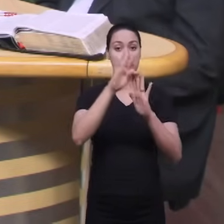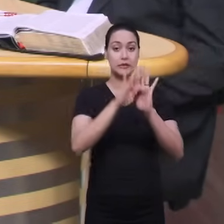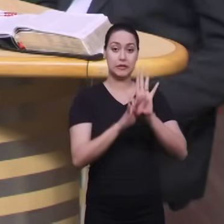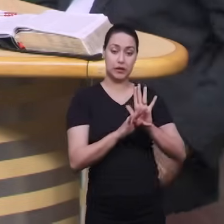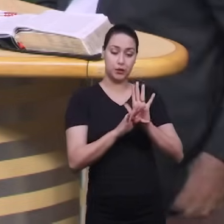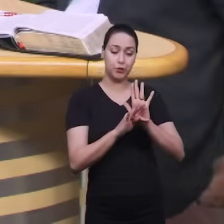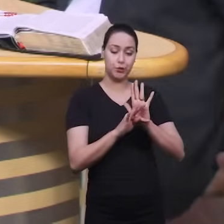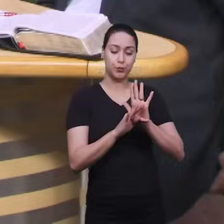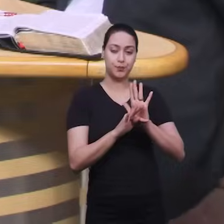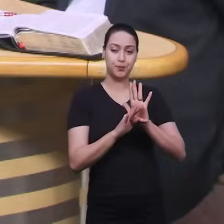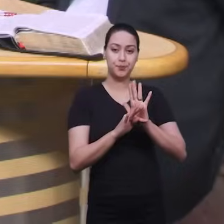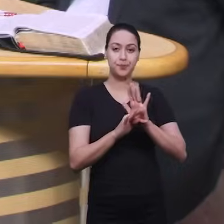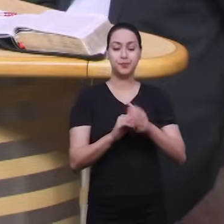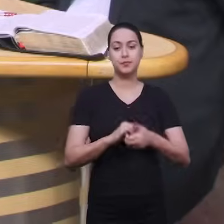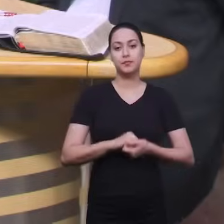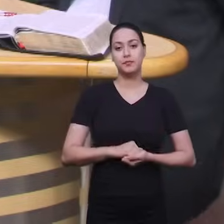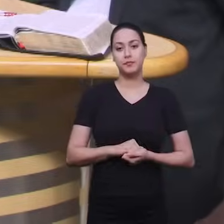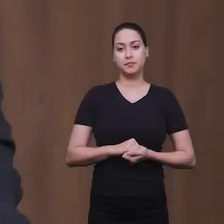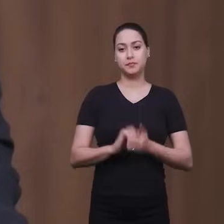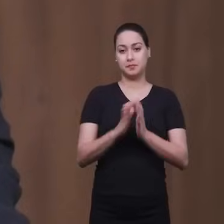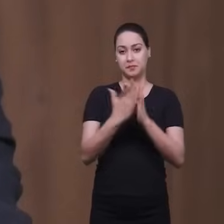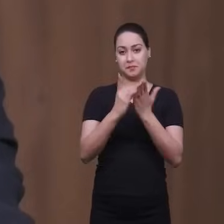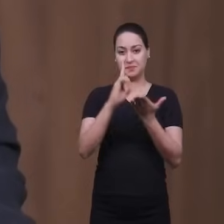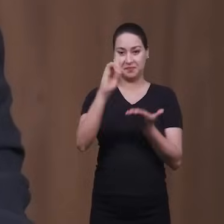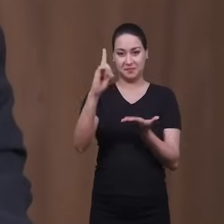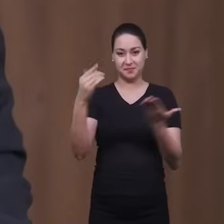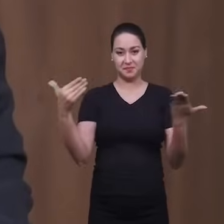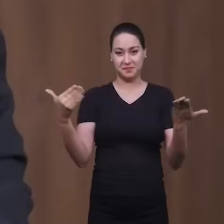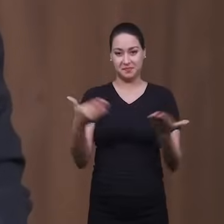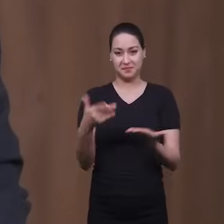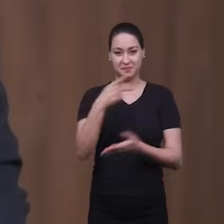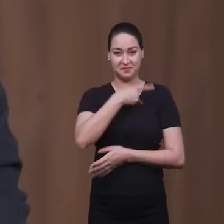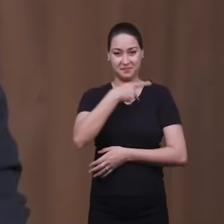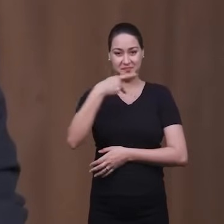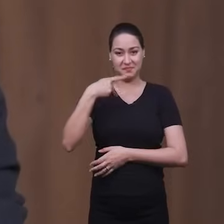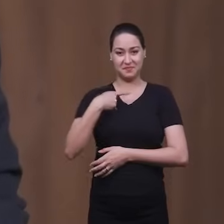do senhor pediu Pastor Alexandre Brasil para ler o texto de hoje